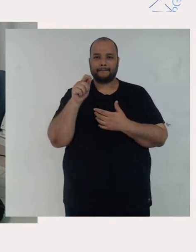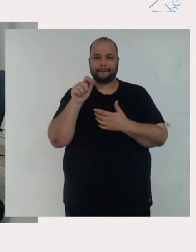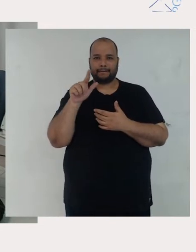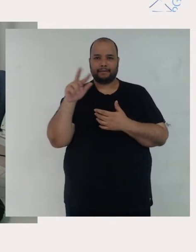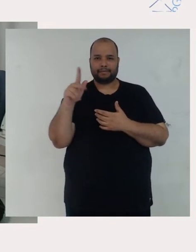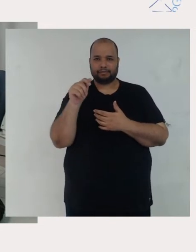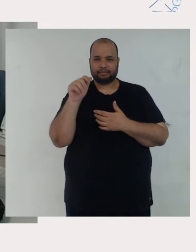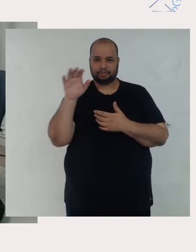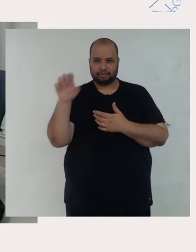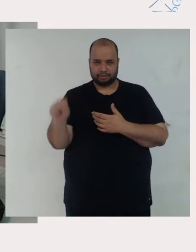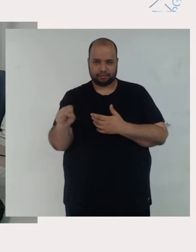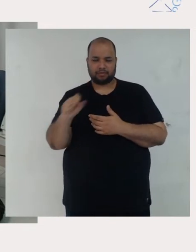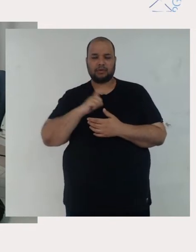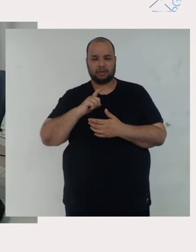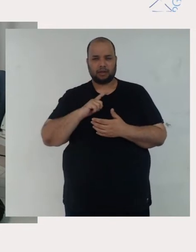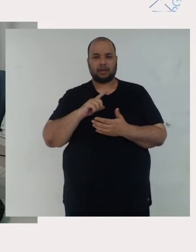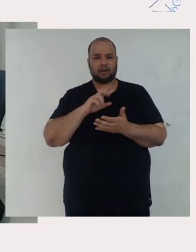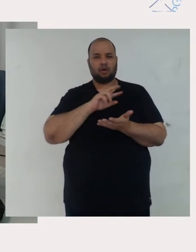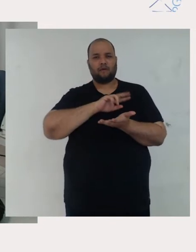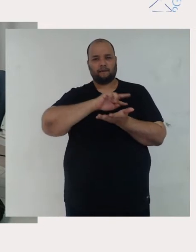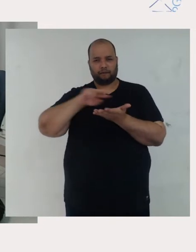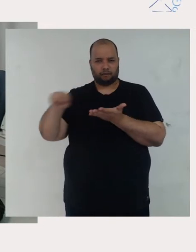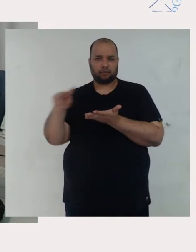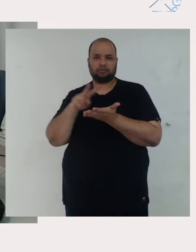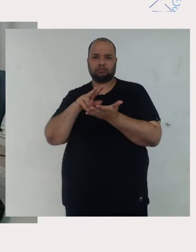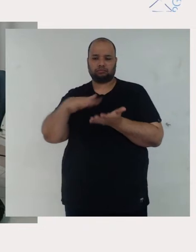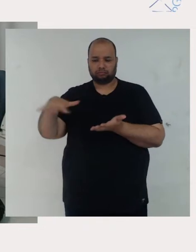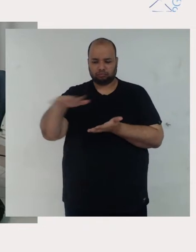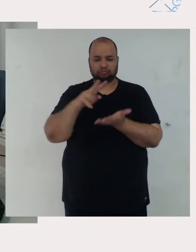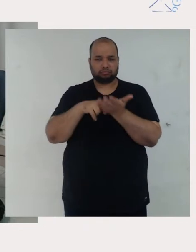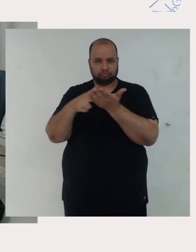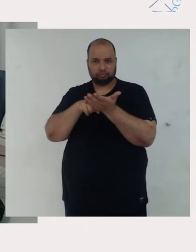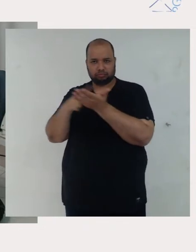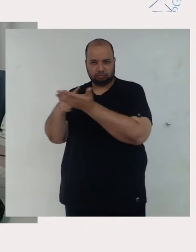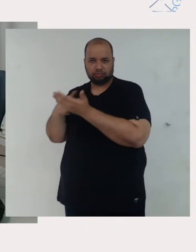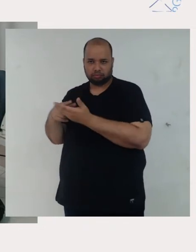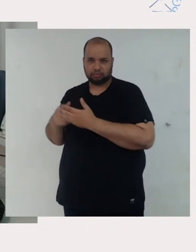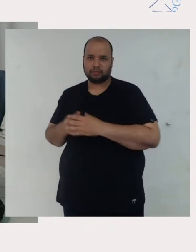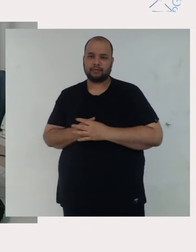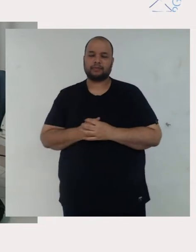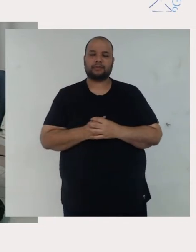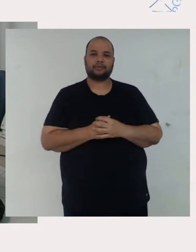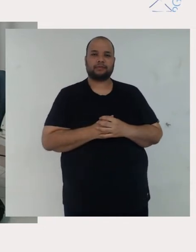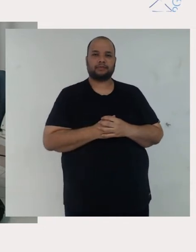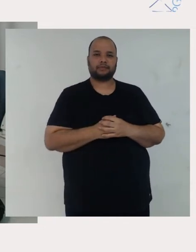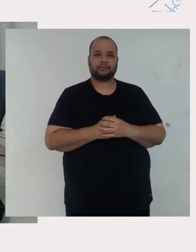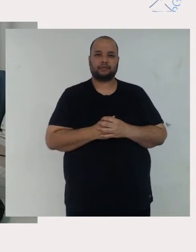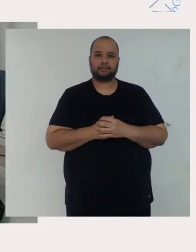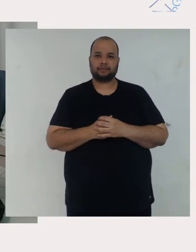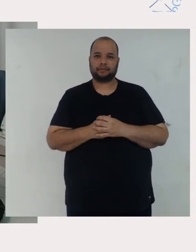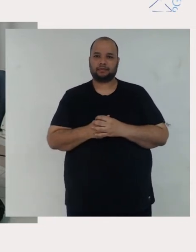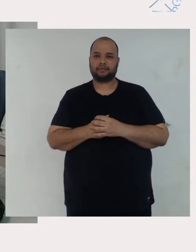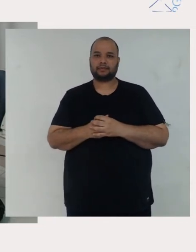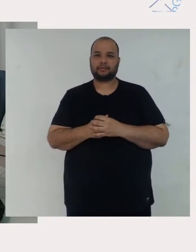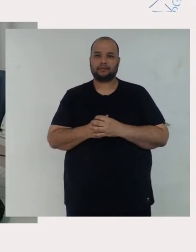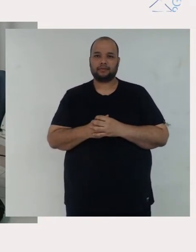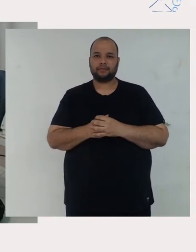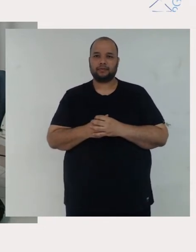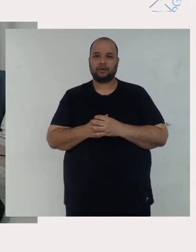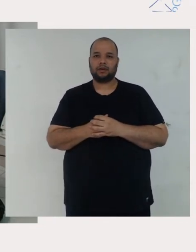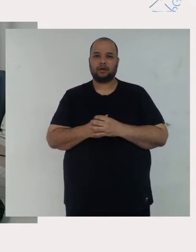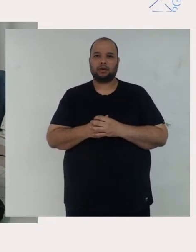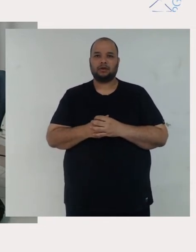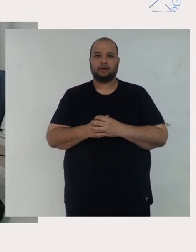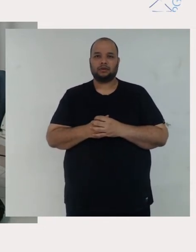Emar, e em colaboração com Walter Carlos Costa, As Hortênsias, de Félix Gato Hernandes, e